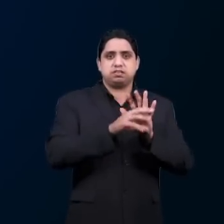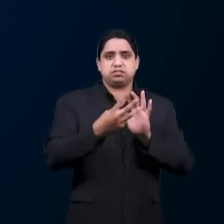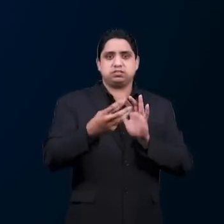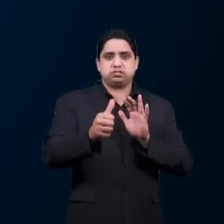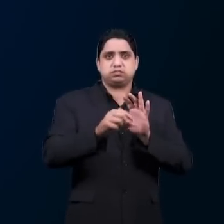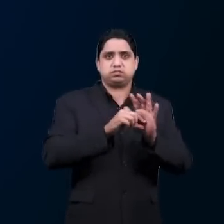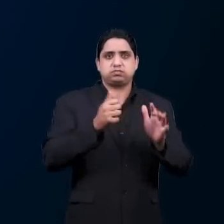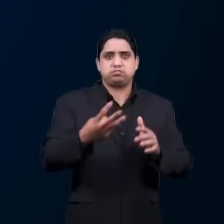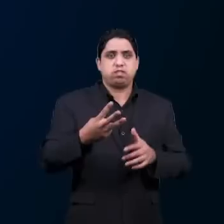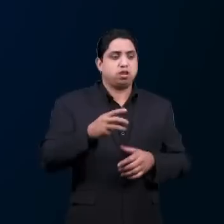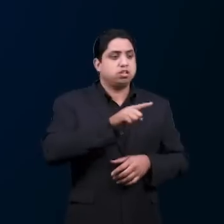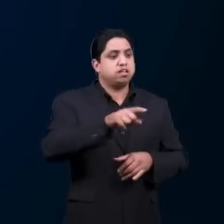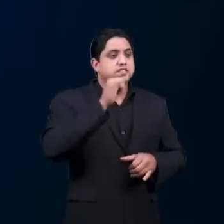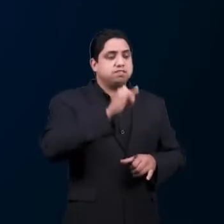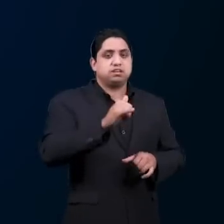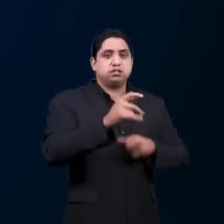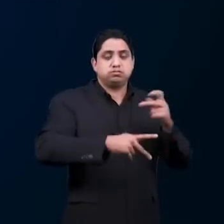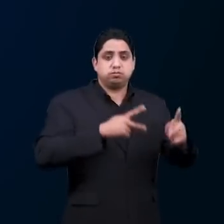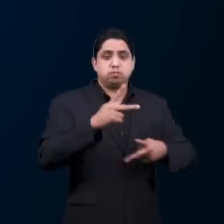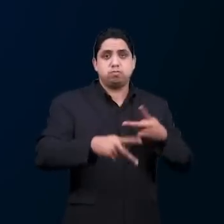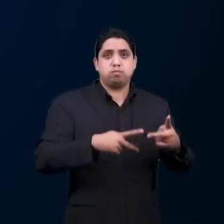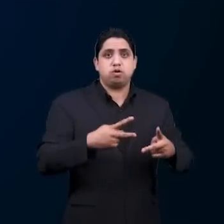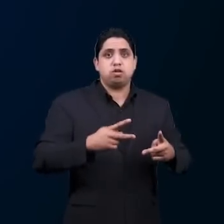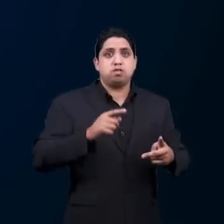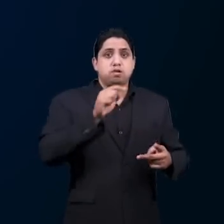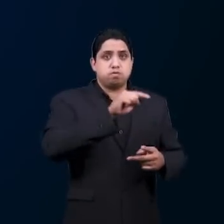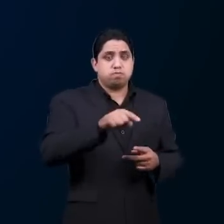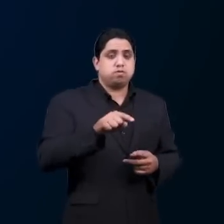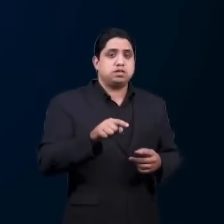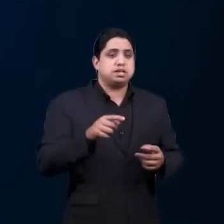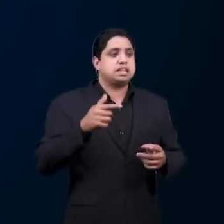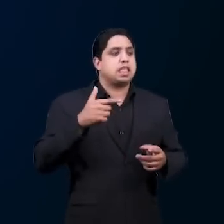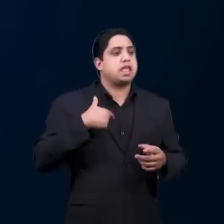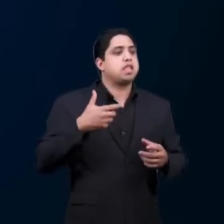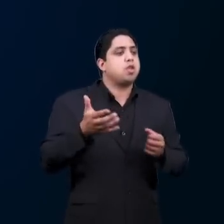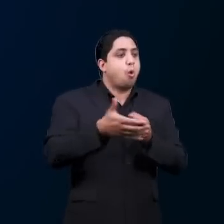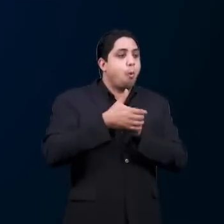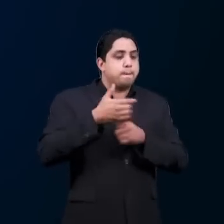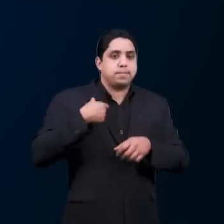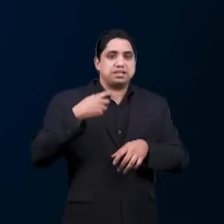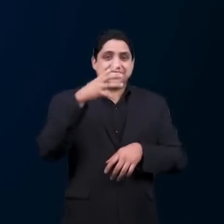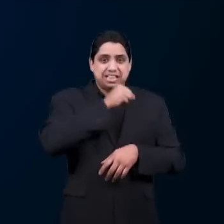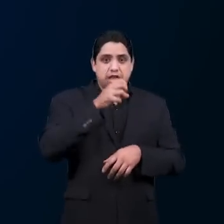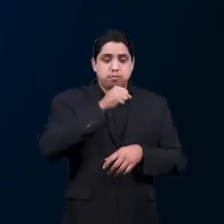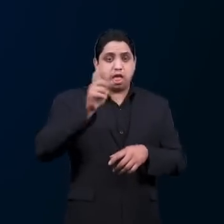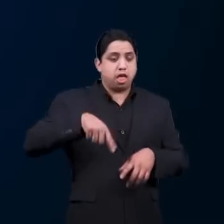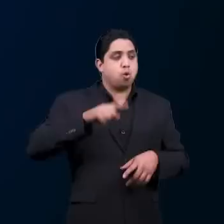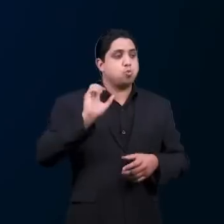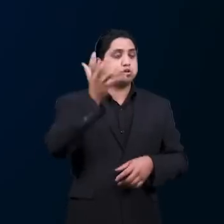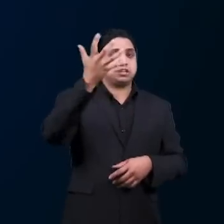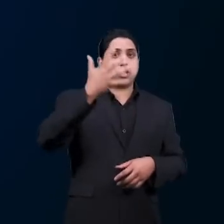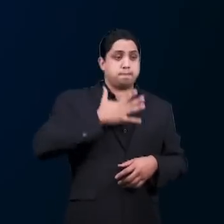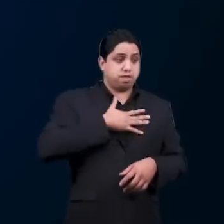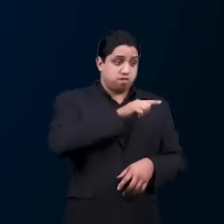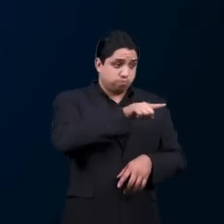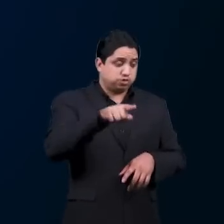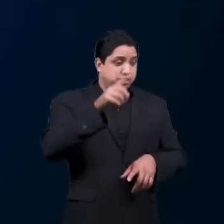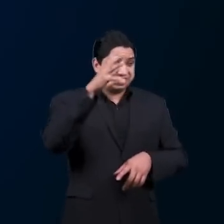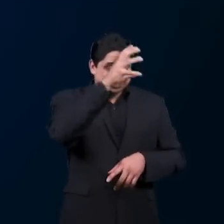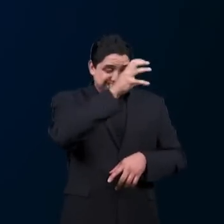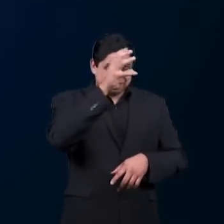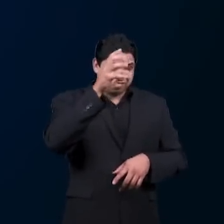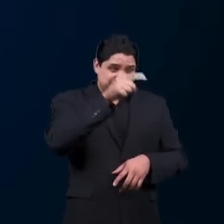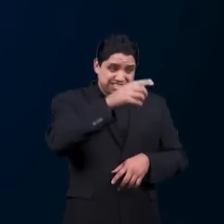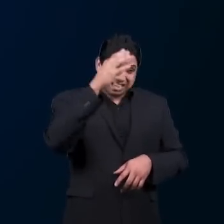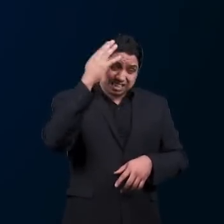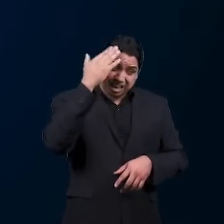Israel, dizendo, certamente guardareis meus sábados, porquanto isso é um sinal entre mim e vós nas vossas gerações, para que saibas que eu